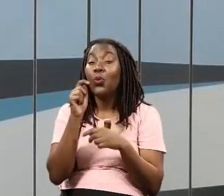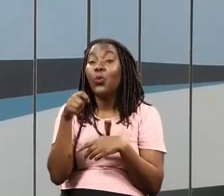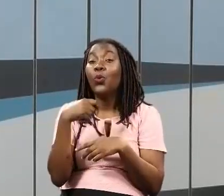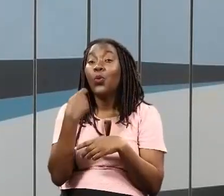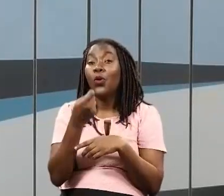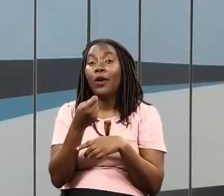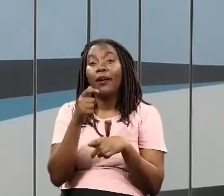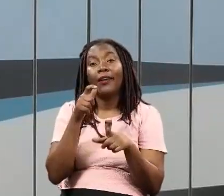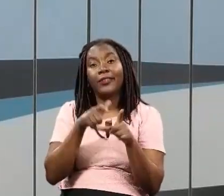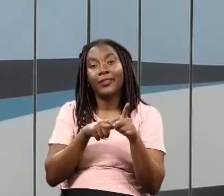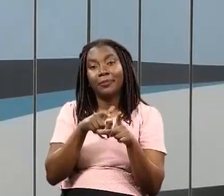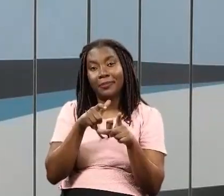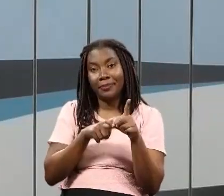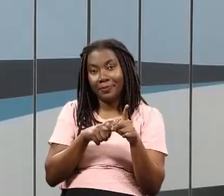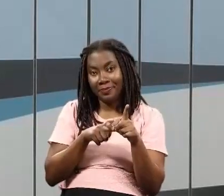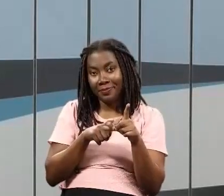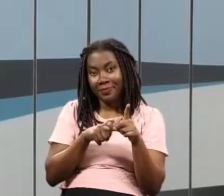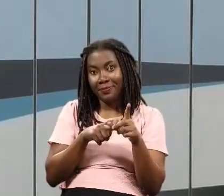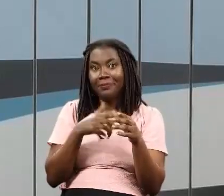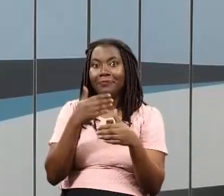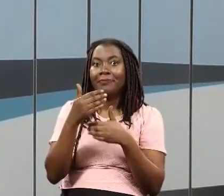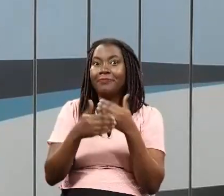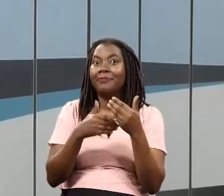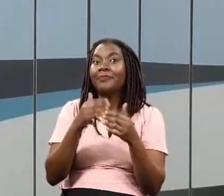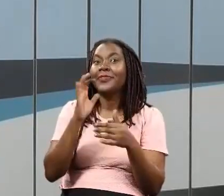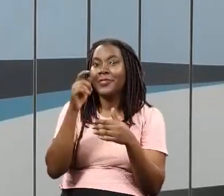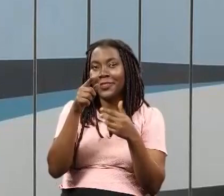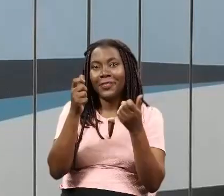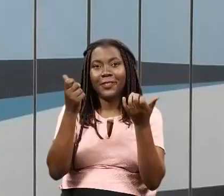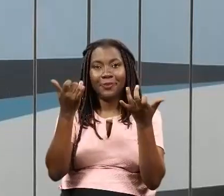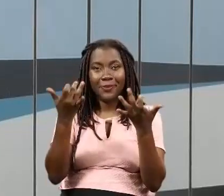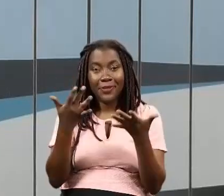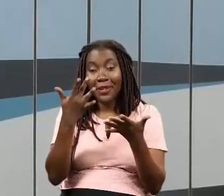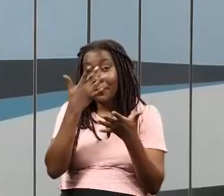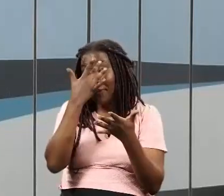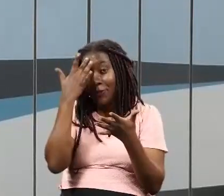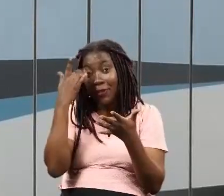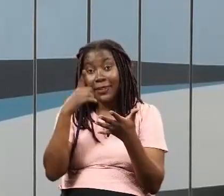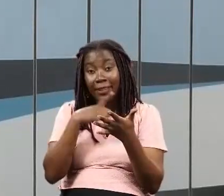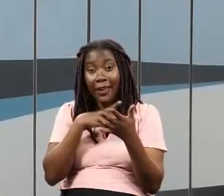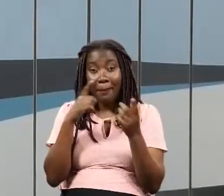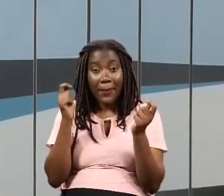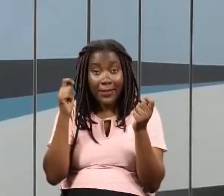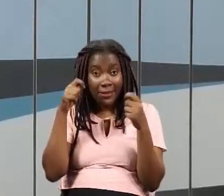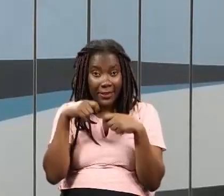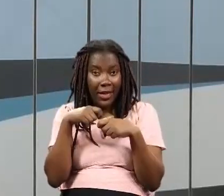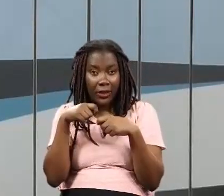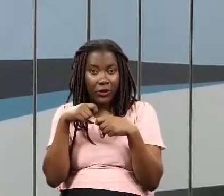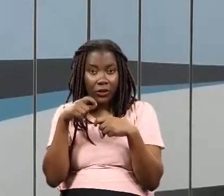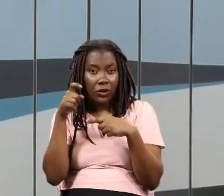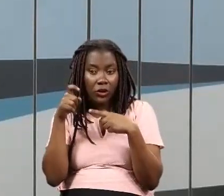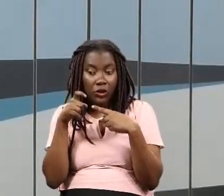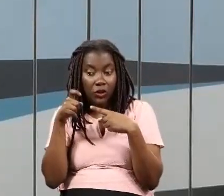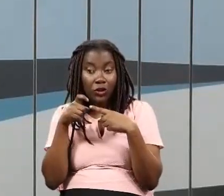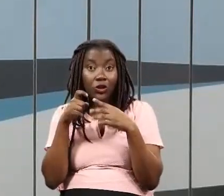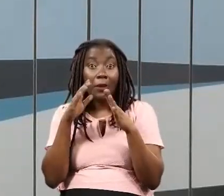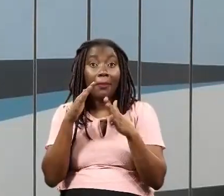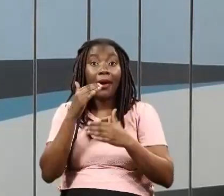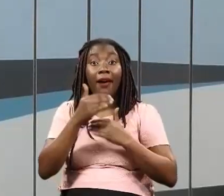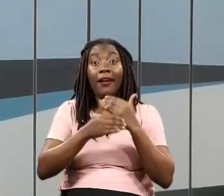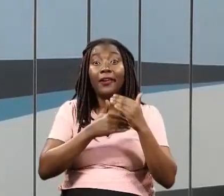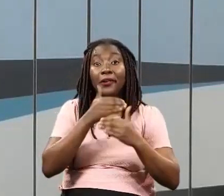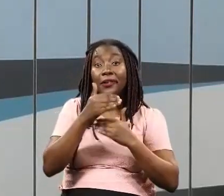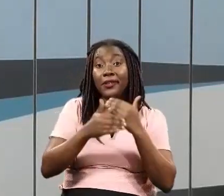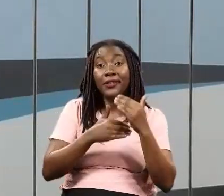dependência. E aí, acaba em situações como você citou, né? De a pessoa, ela tem uma capacidade X, mas o desempenho dela fica